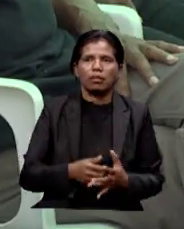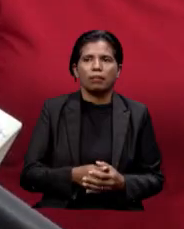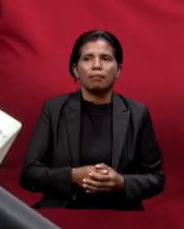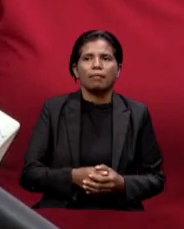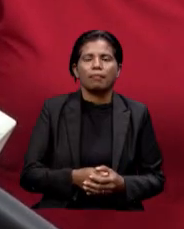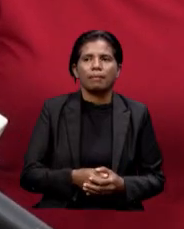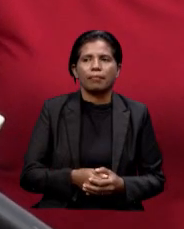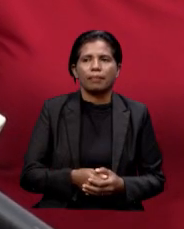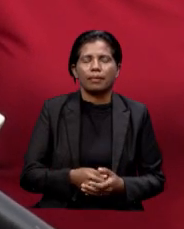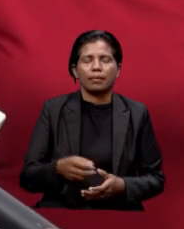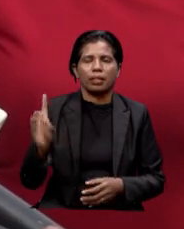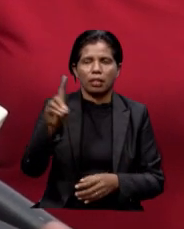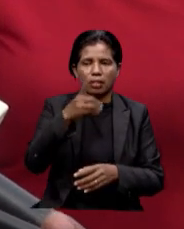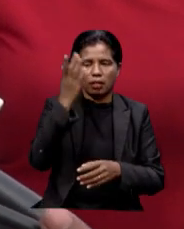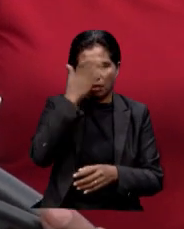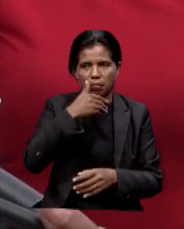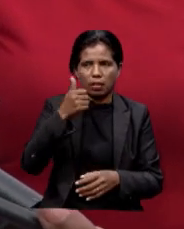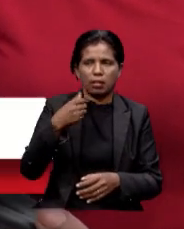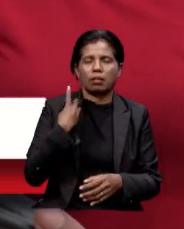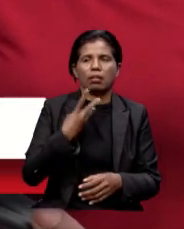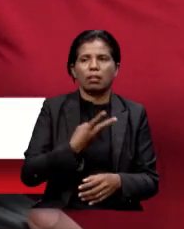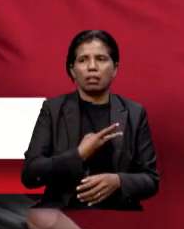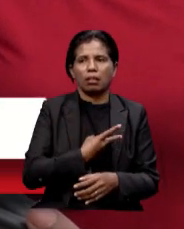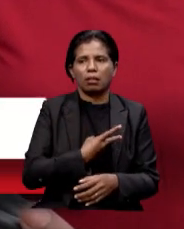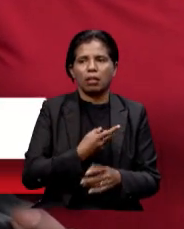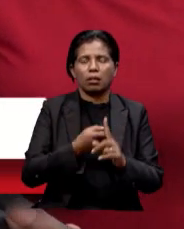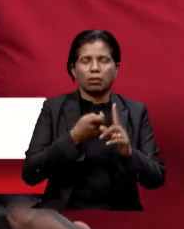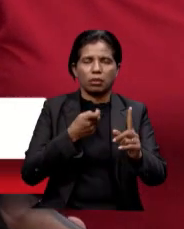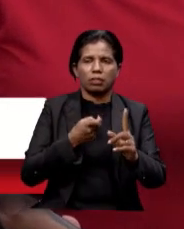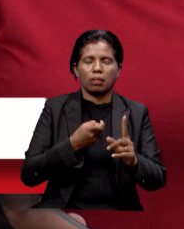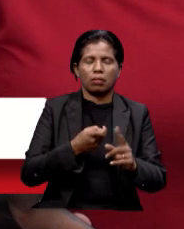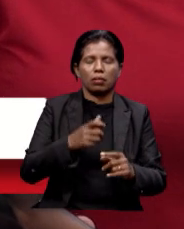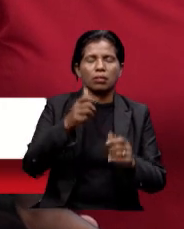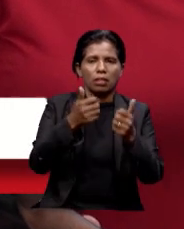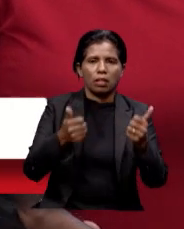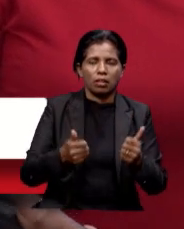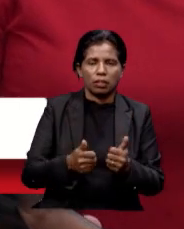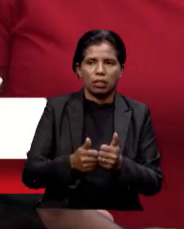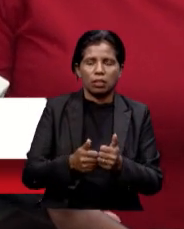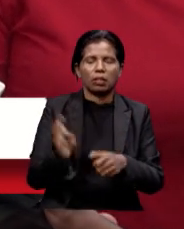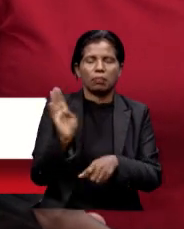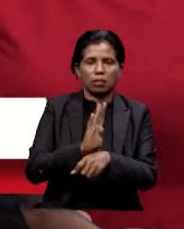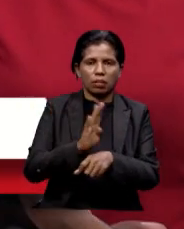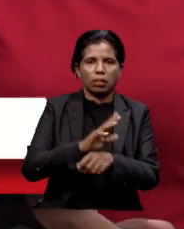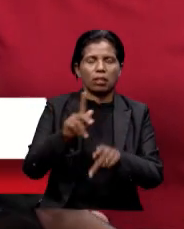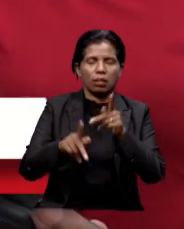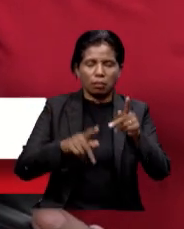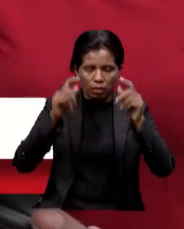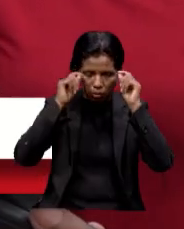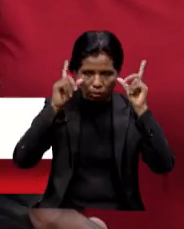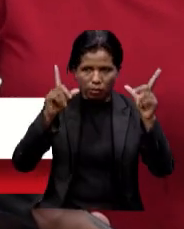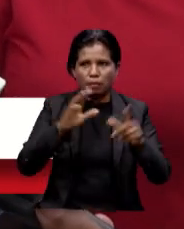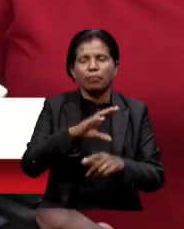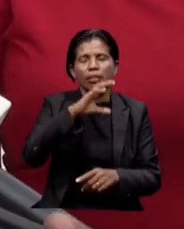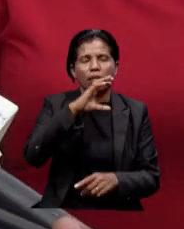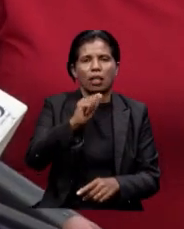Ia dadae kemana kita ne? Ami husi asosiasi komersial da komunitas Chinesa Timor-Oang